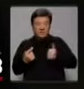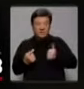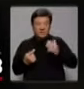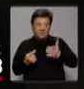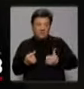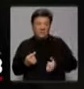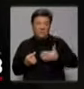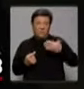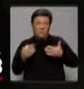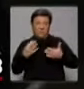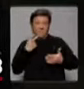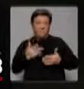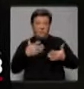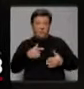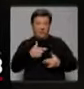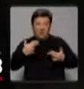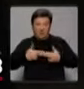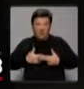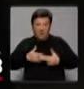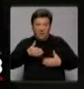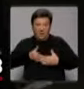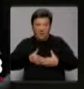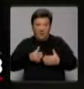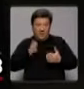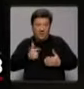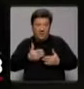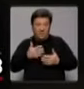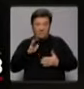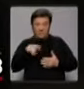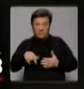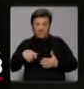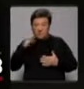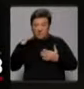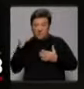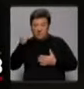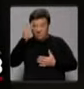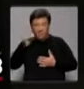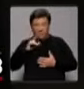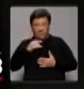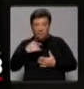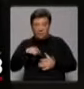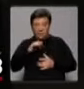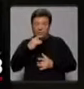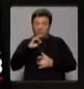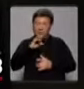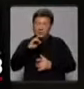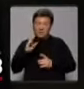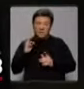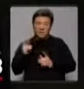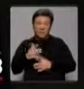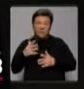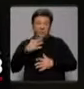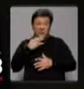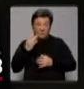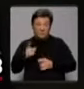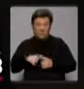assim a maioria está No Limiar da maioria mas nestas projeções não vai com seguir a maioria absoluta o a nova